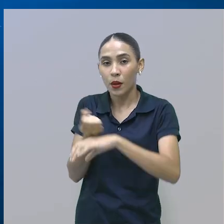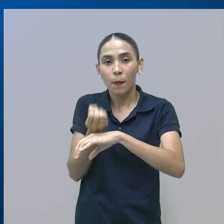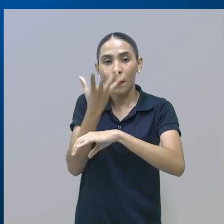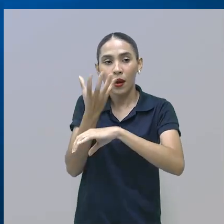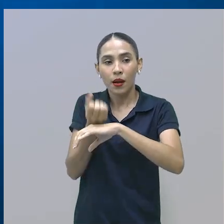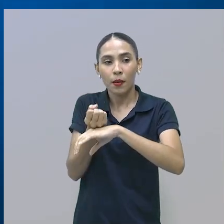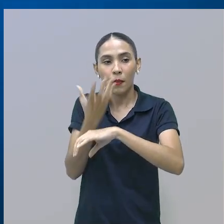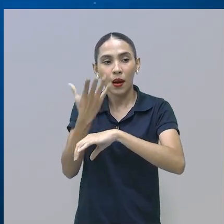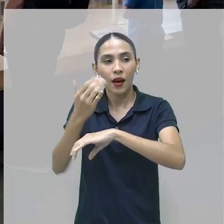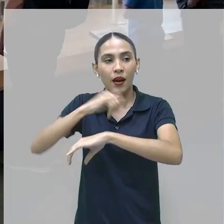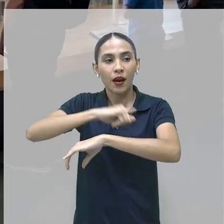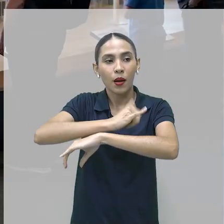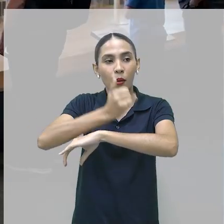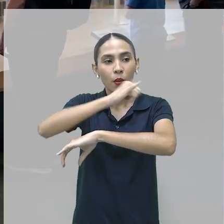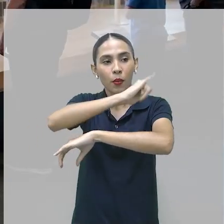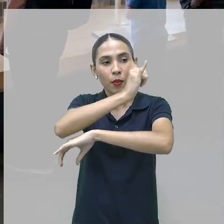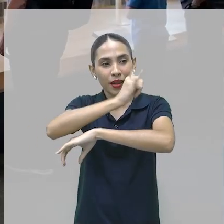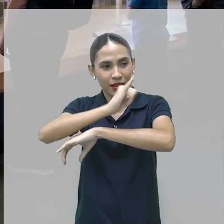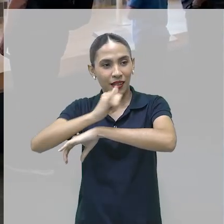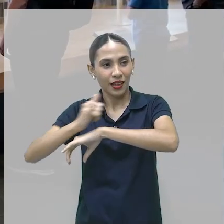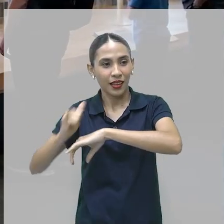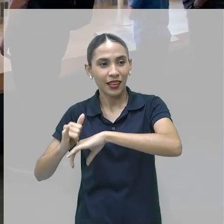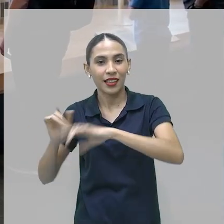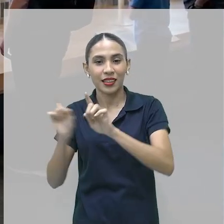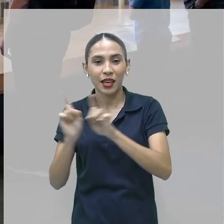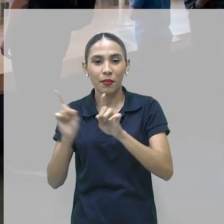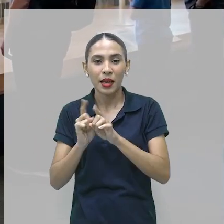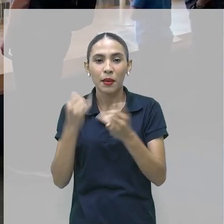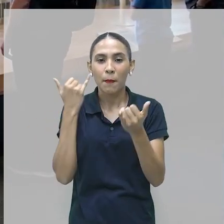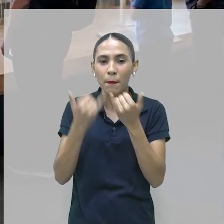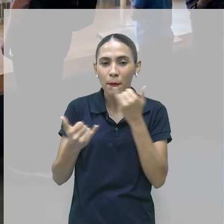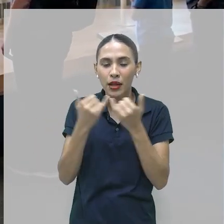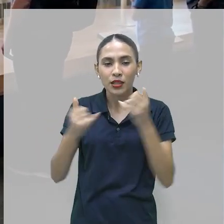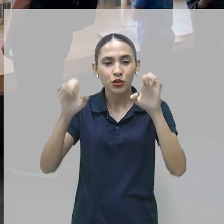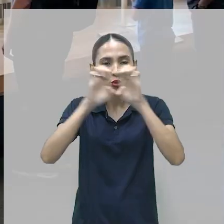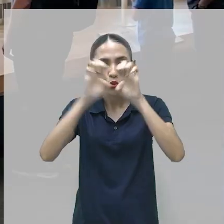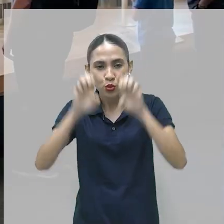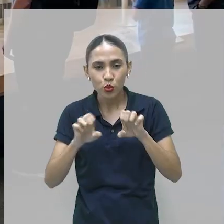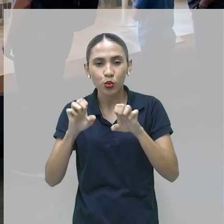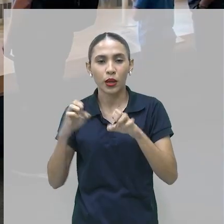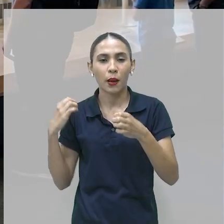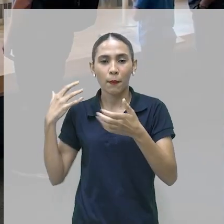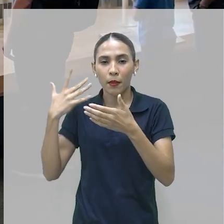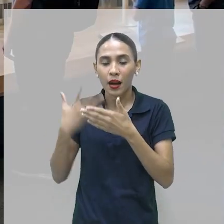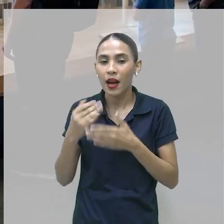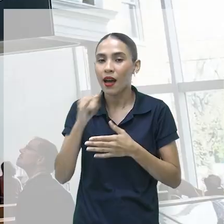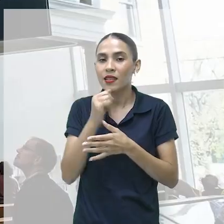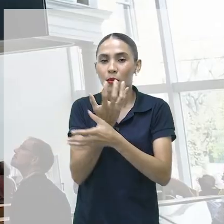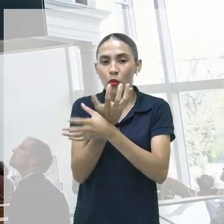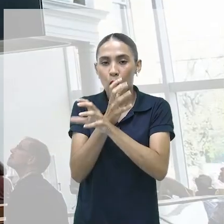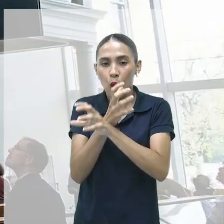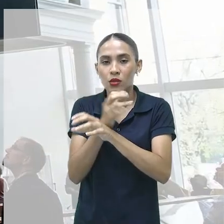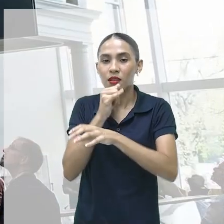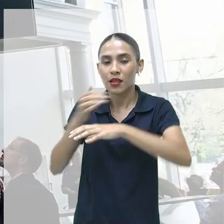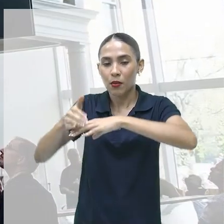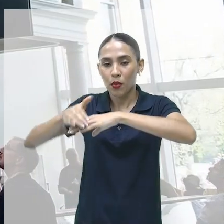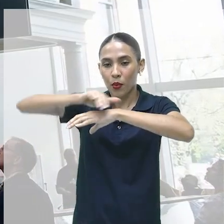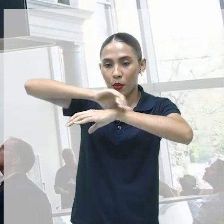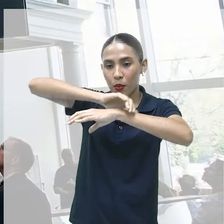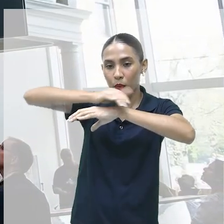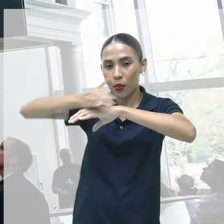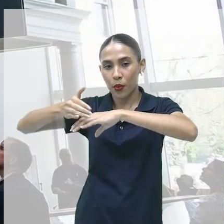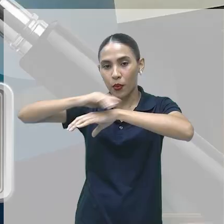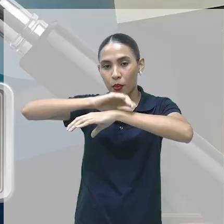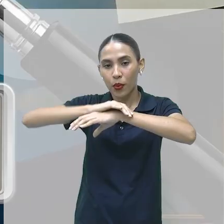nas baleias atuais. Elas carregam fantasmas de seu passado terrestre, ossos da pelvis